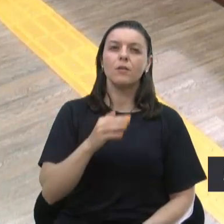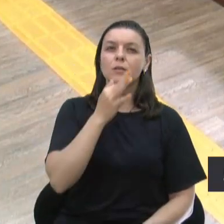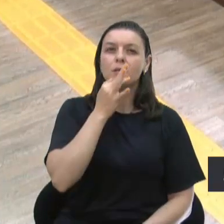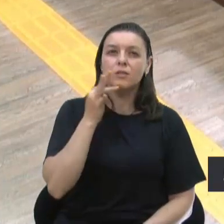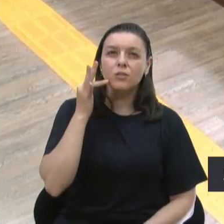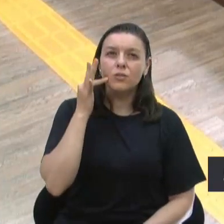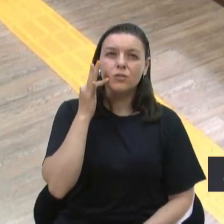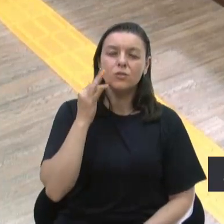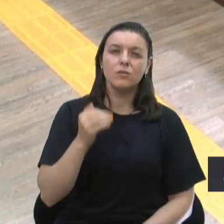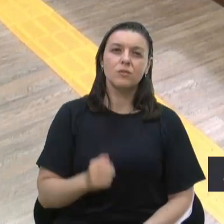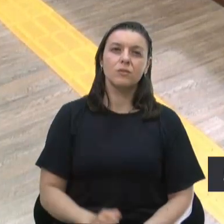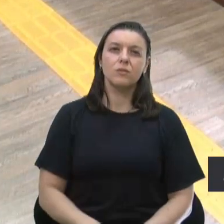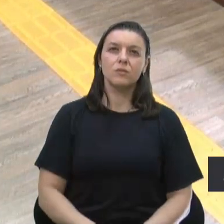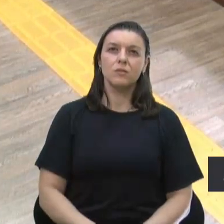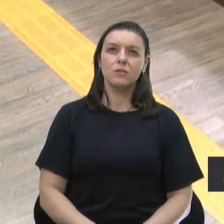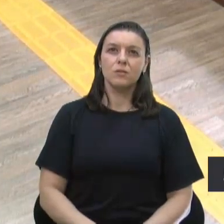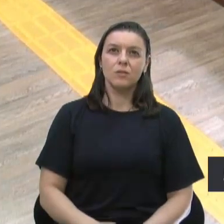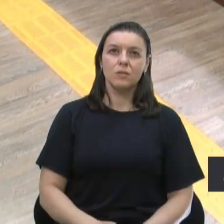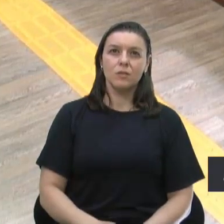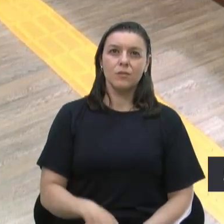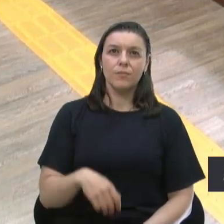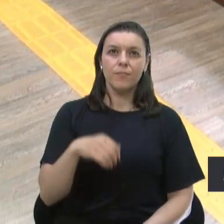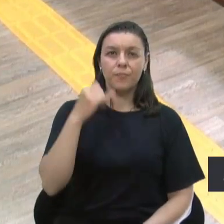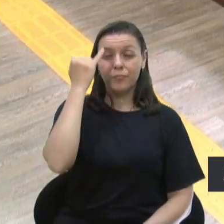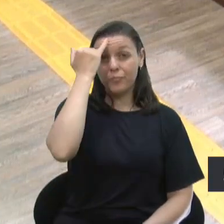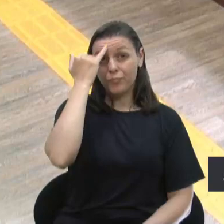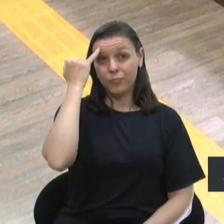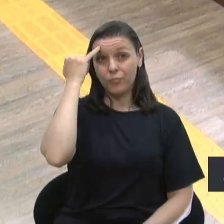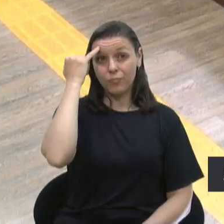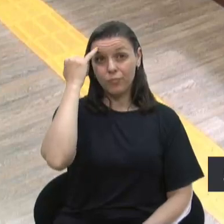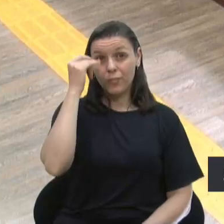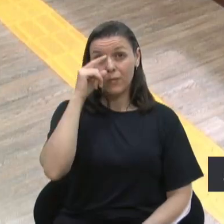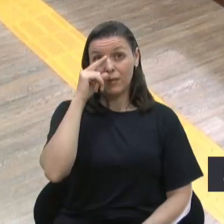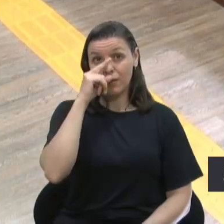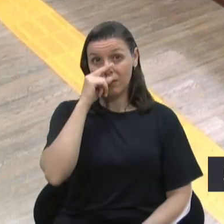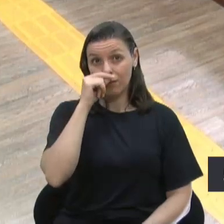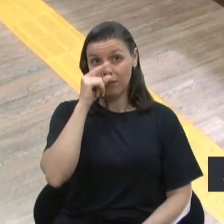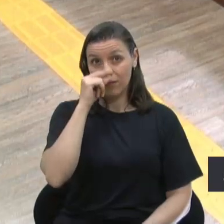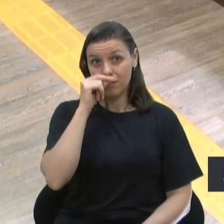Tatiane Frisso, vereador Velocino Eze, vereador Wagner Petrini.